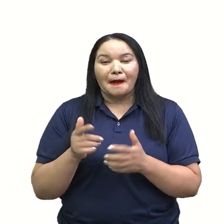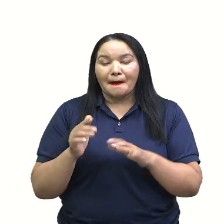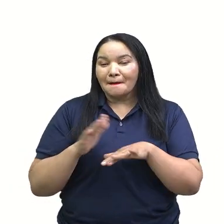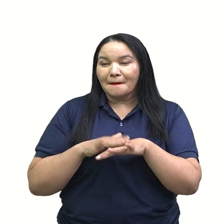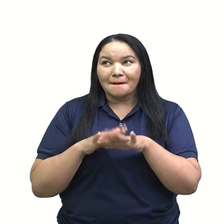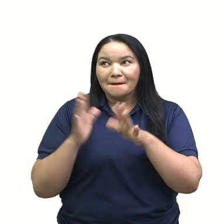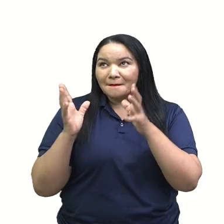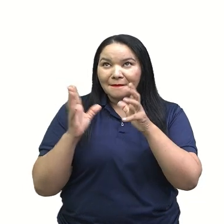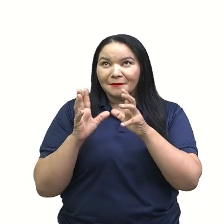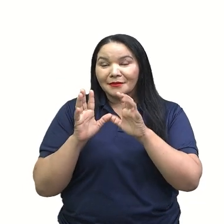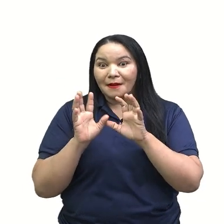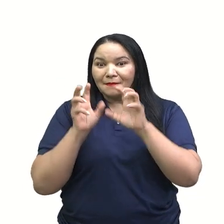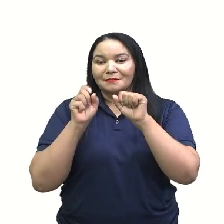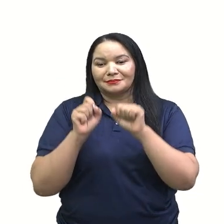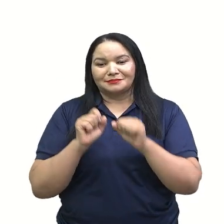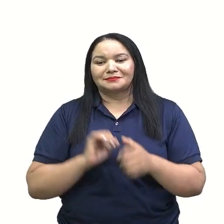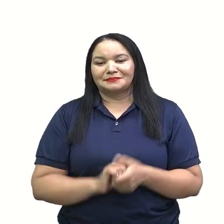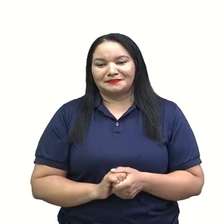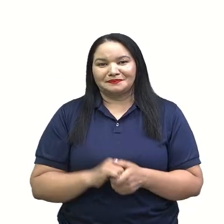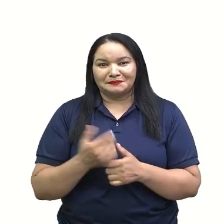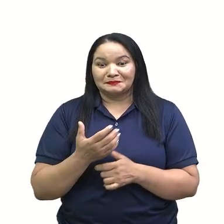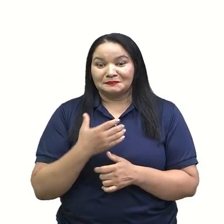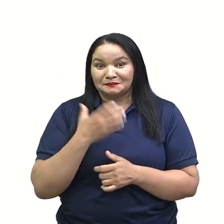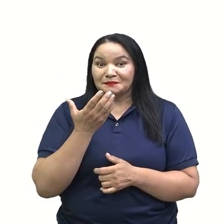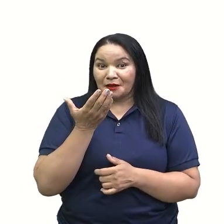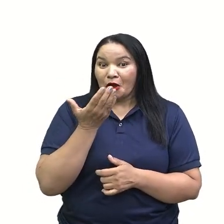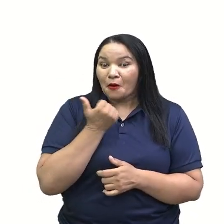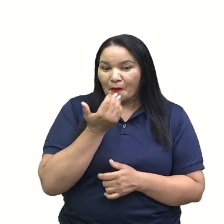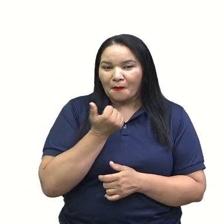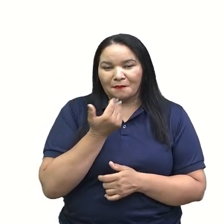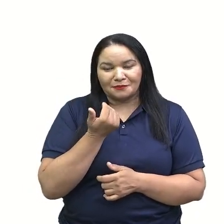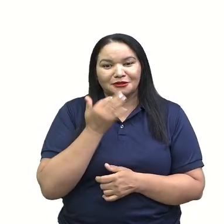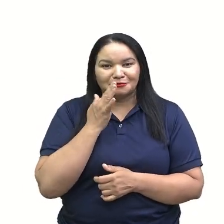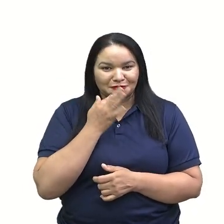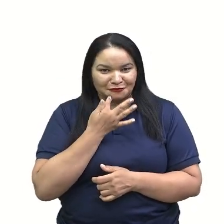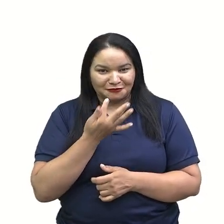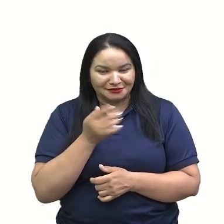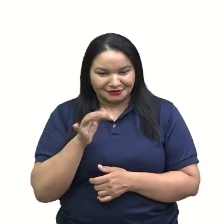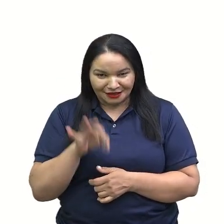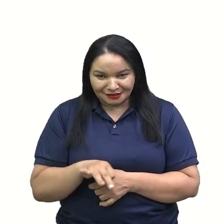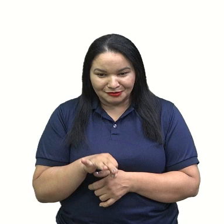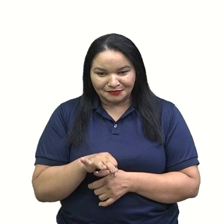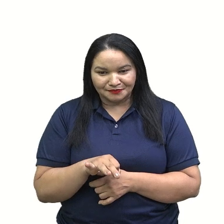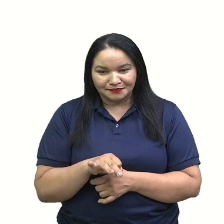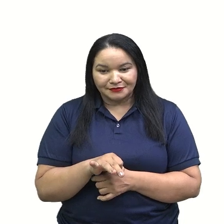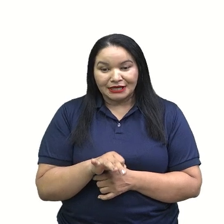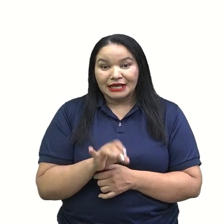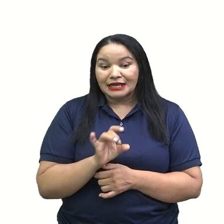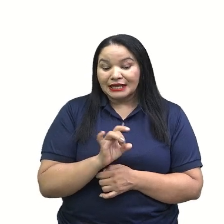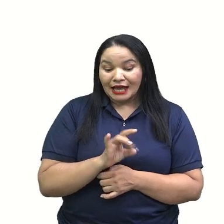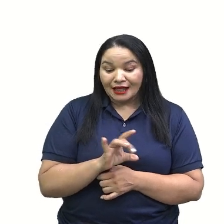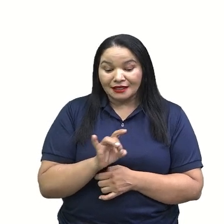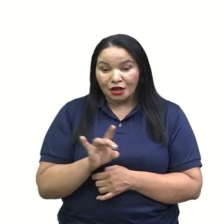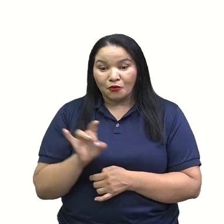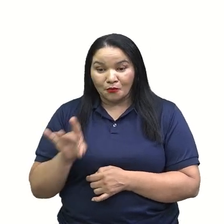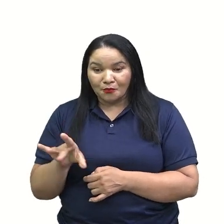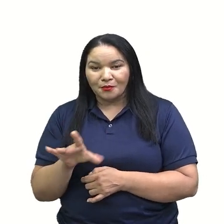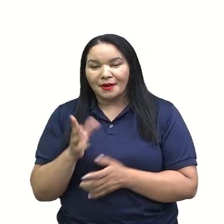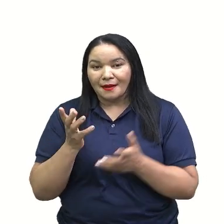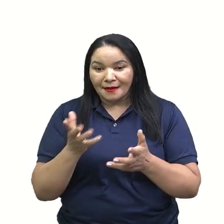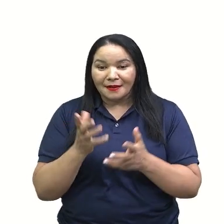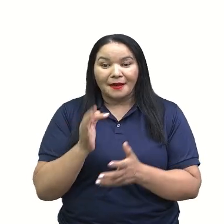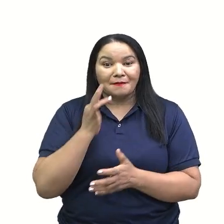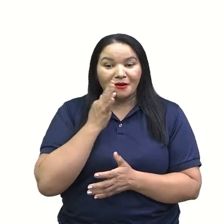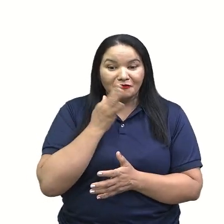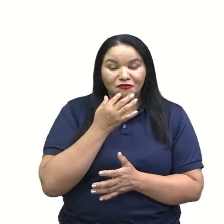pronto, elas estão desejando comer uma frutinha, certo? Cada uma quer pegar ali uma frutinha ou